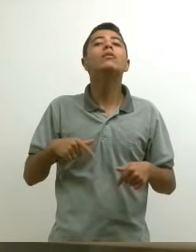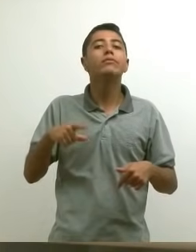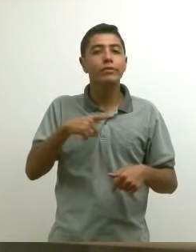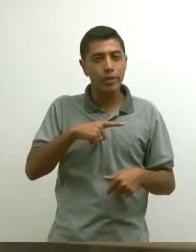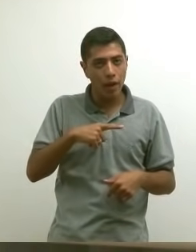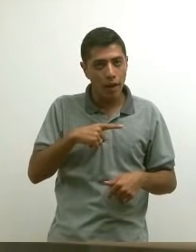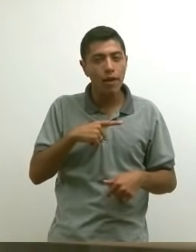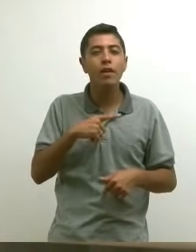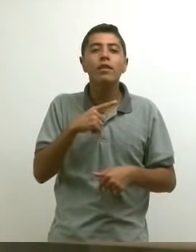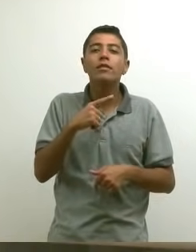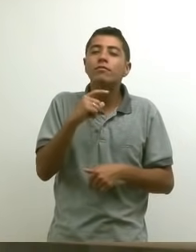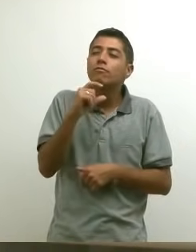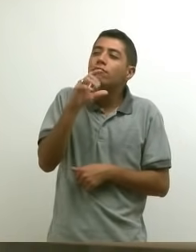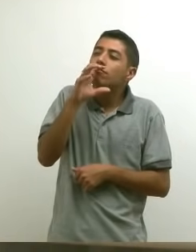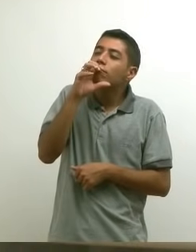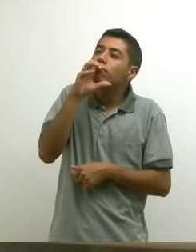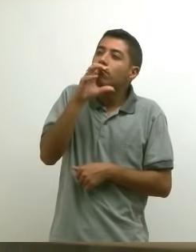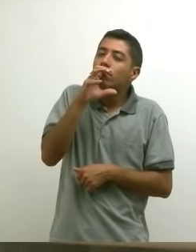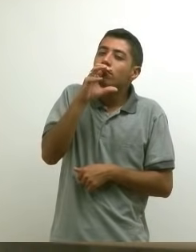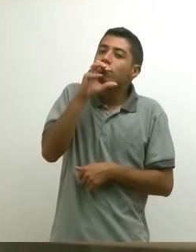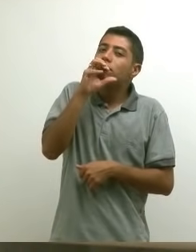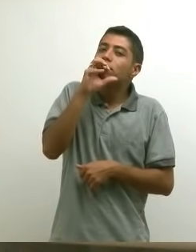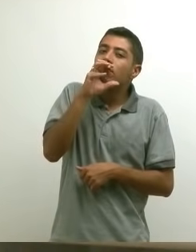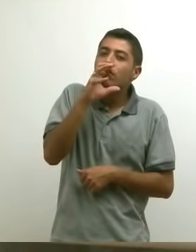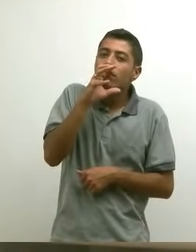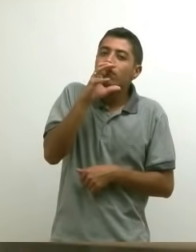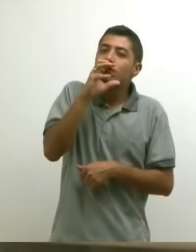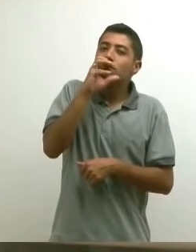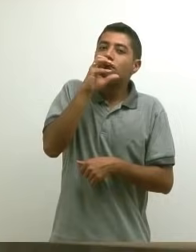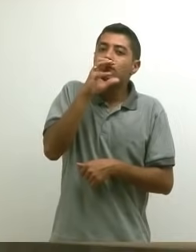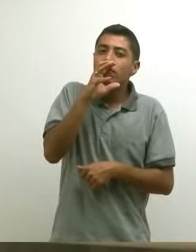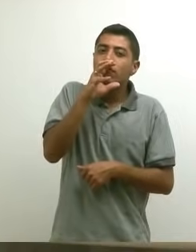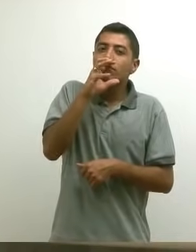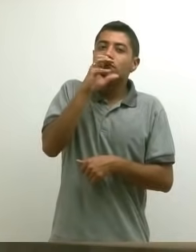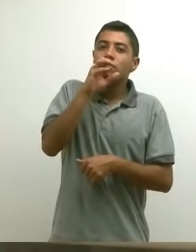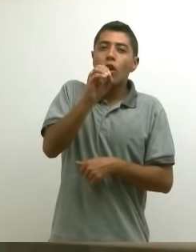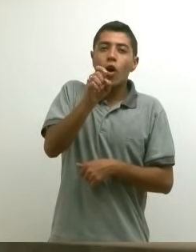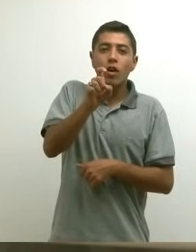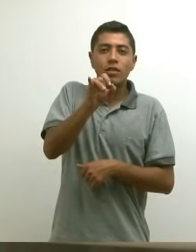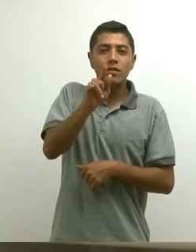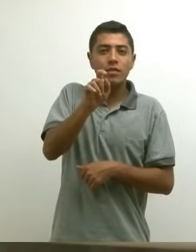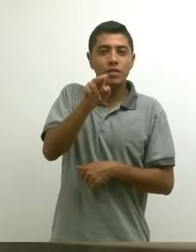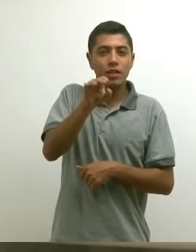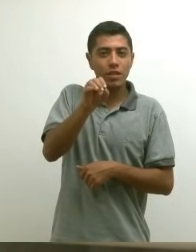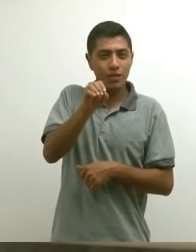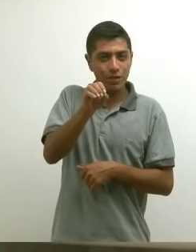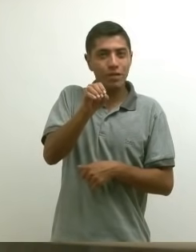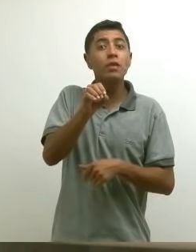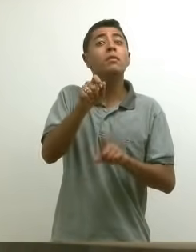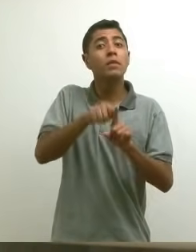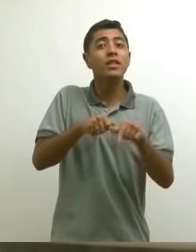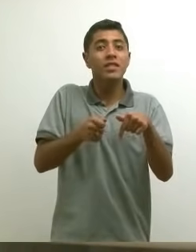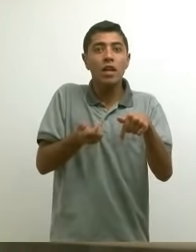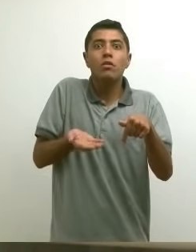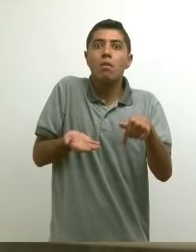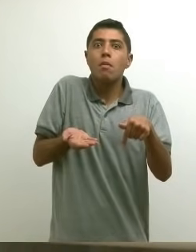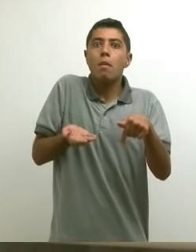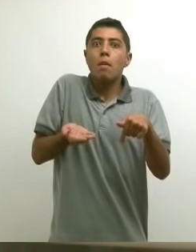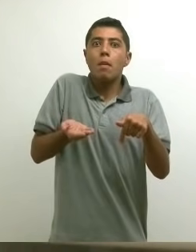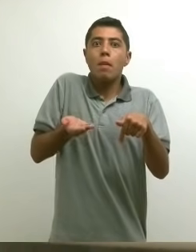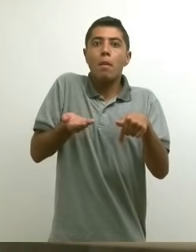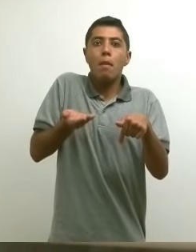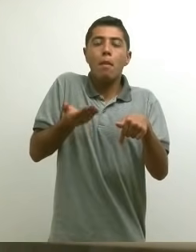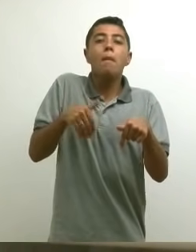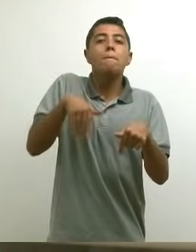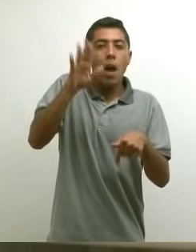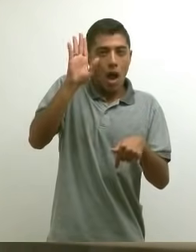até os sete meses a gente dormiria não ficar acordado que o nível de oxigênio sobe 17 meses neste momento começa uma célula